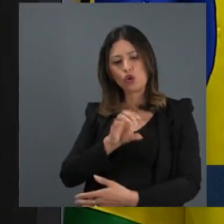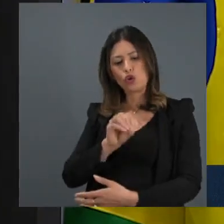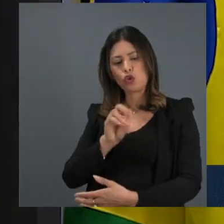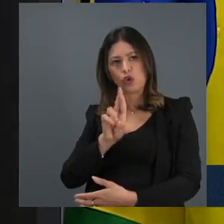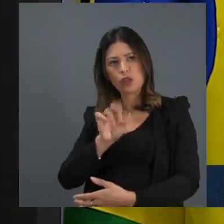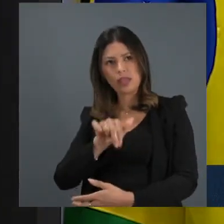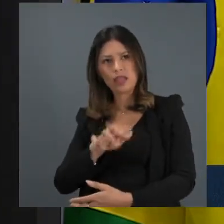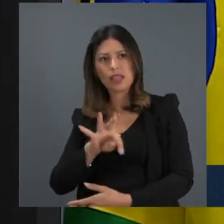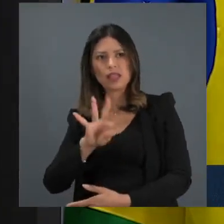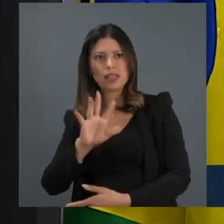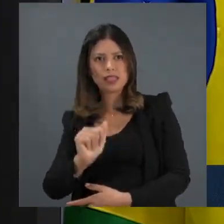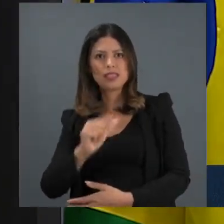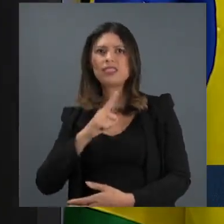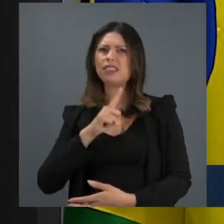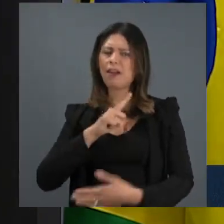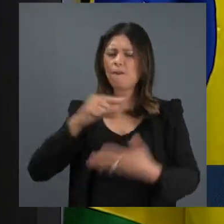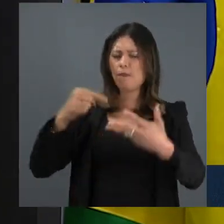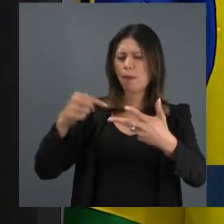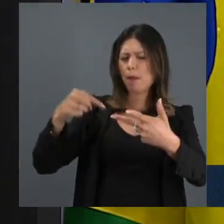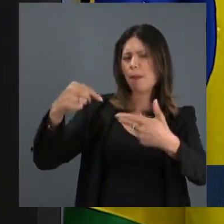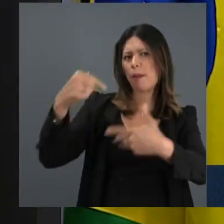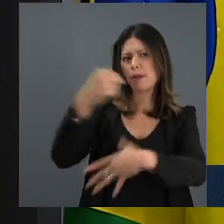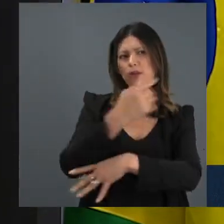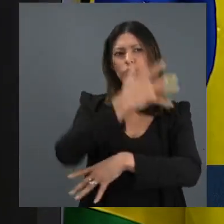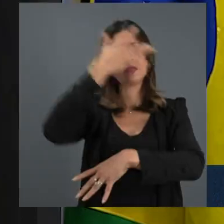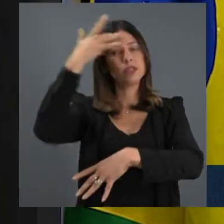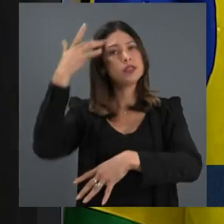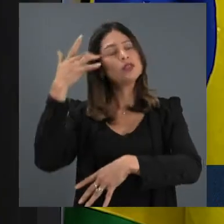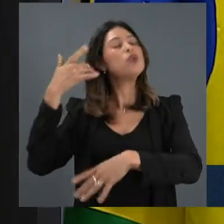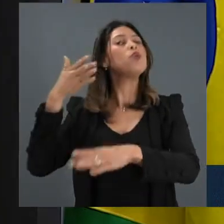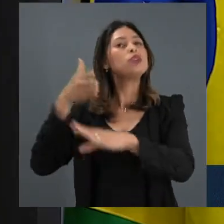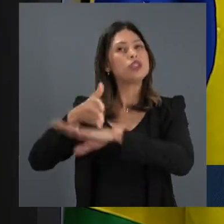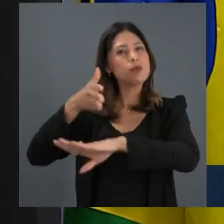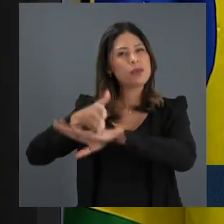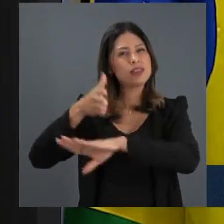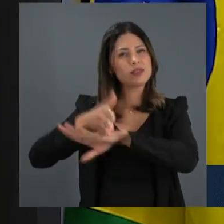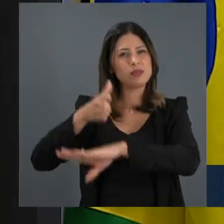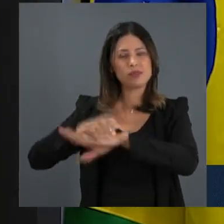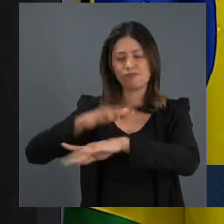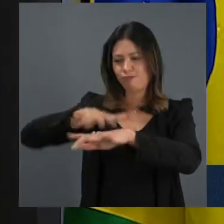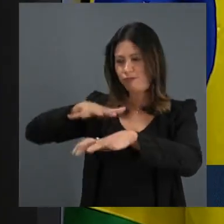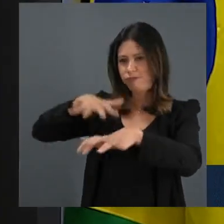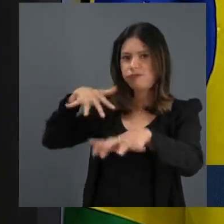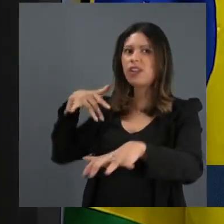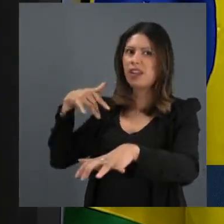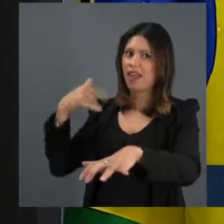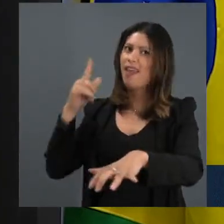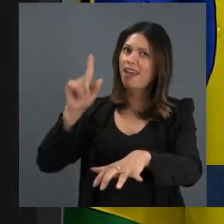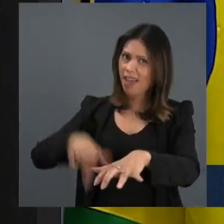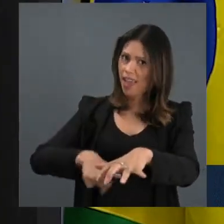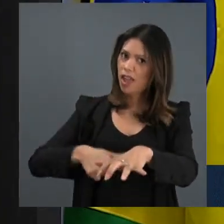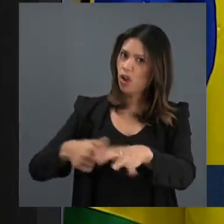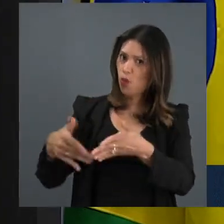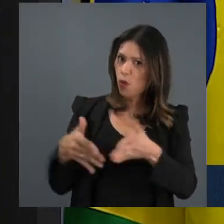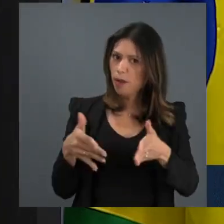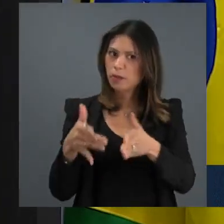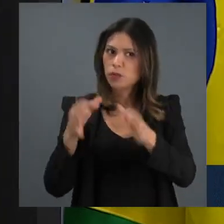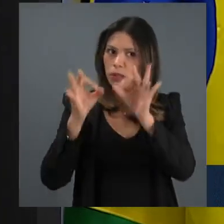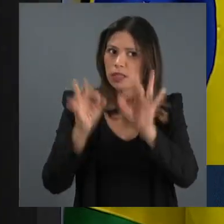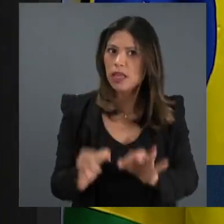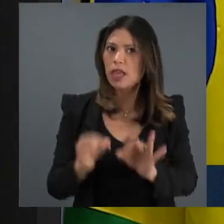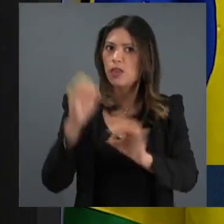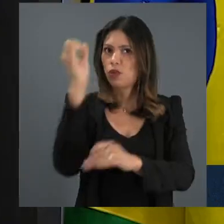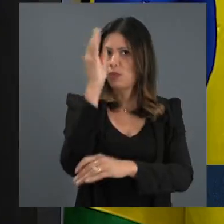Costa, Adriles, vários outros, que é esse o caminho para o Brasil. Rua,